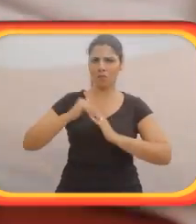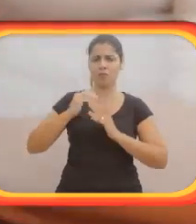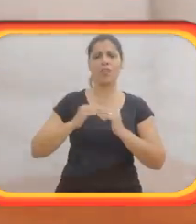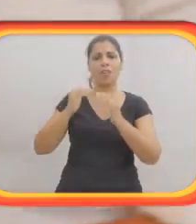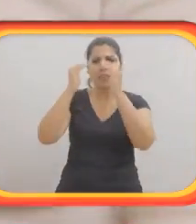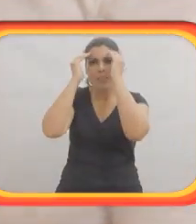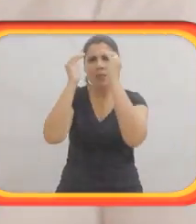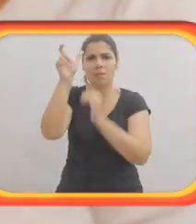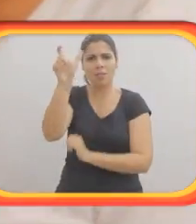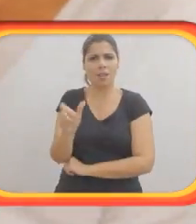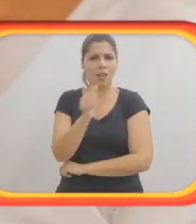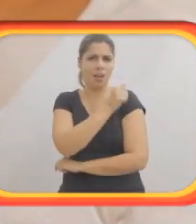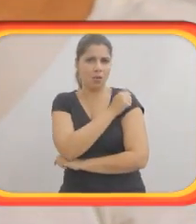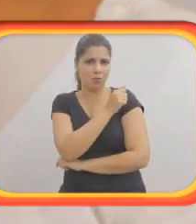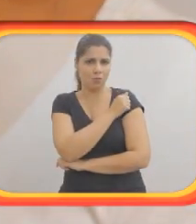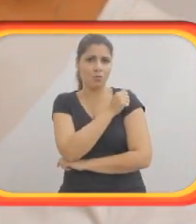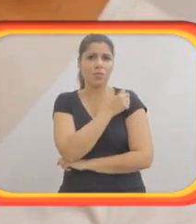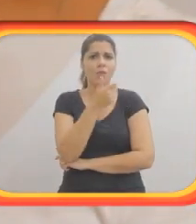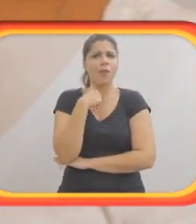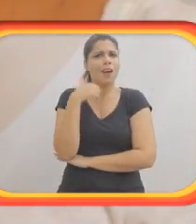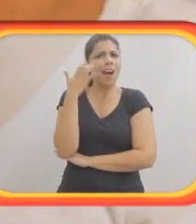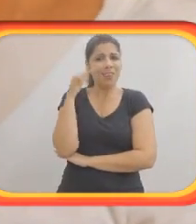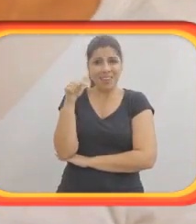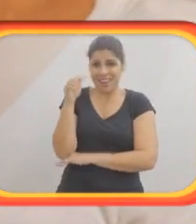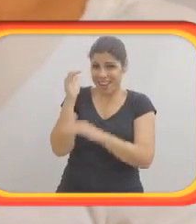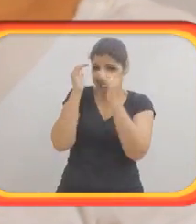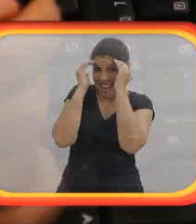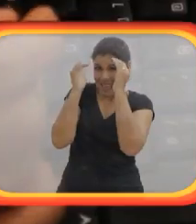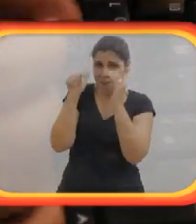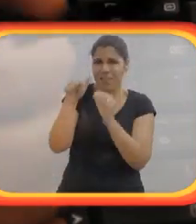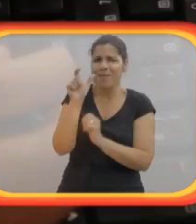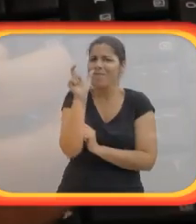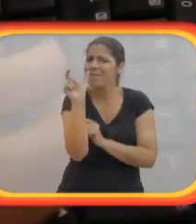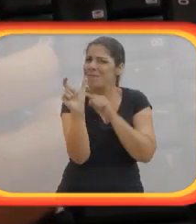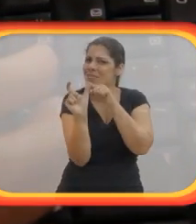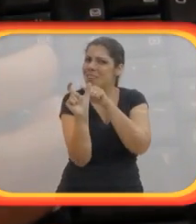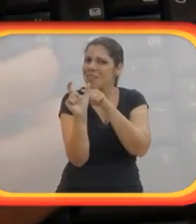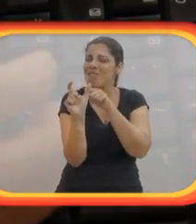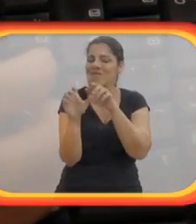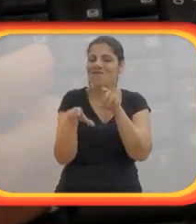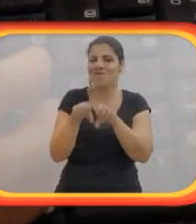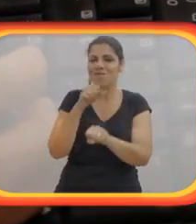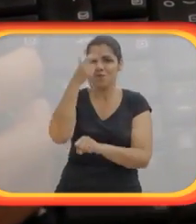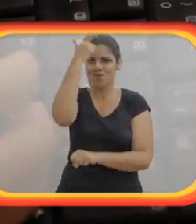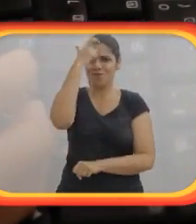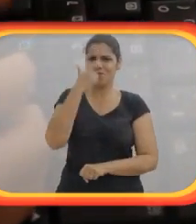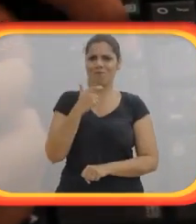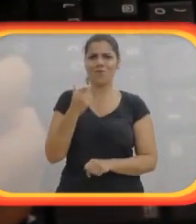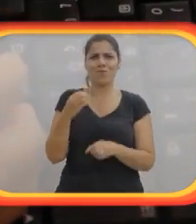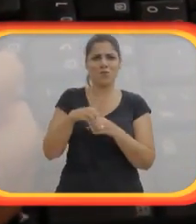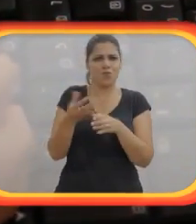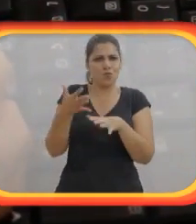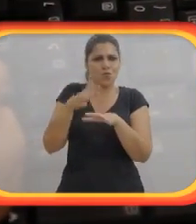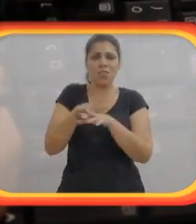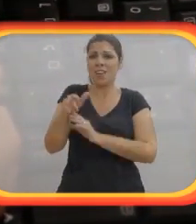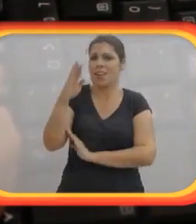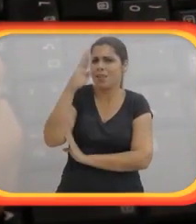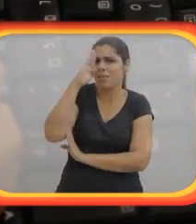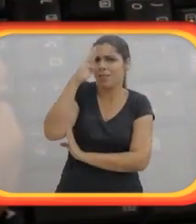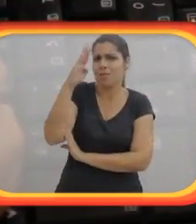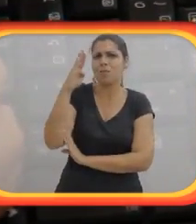acho que é essencial para a gente como profissional é respeitar o aluno. Então, eu acho que o respeito é a palavrinha.